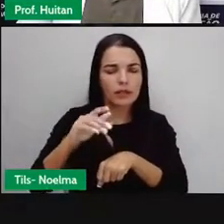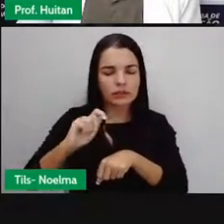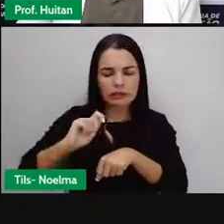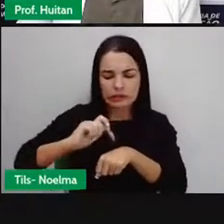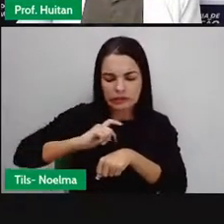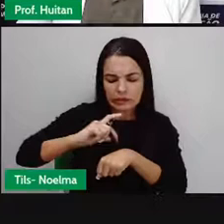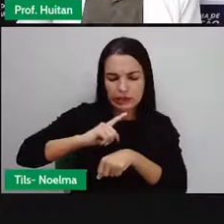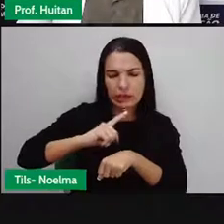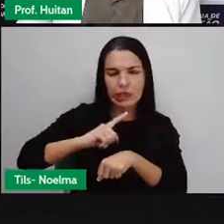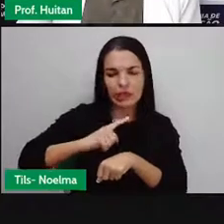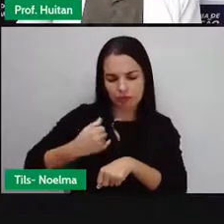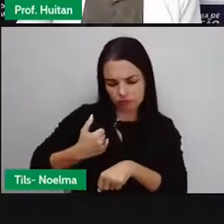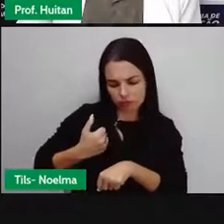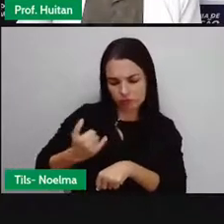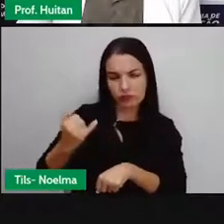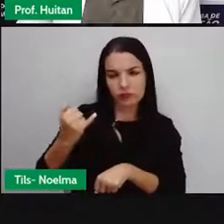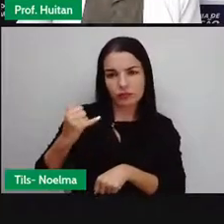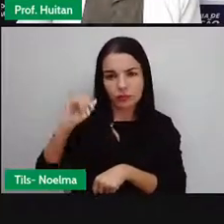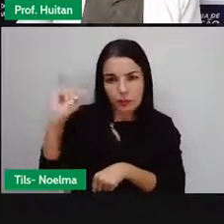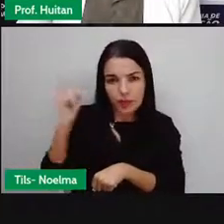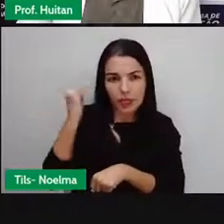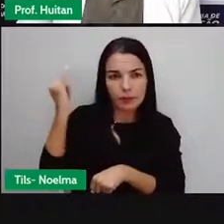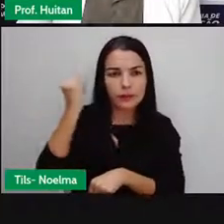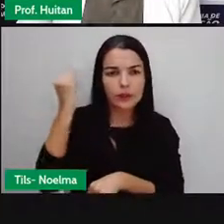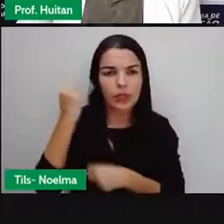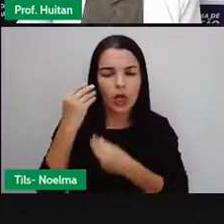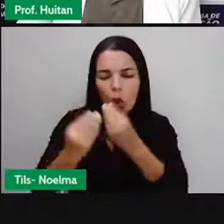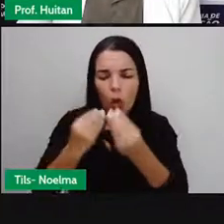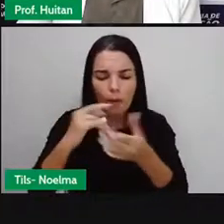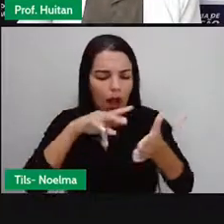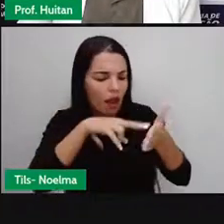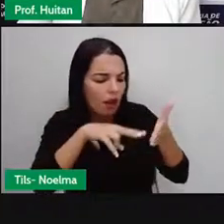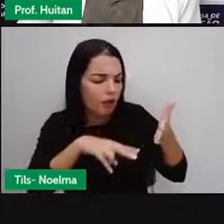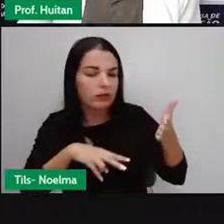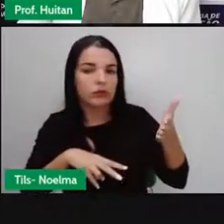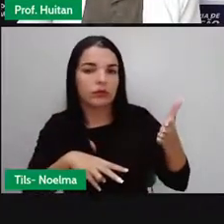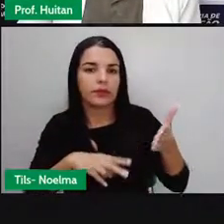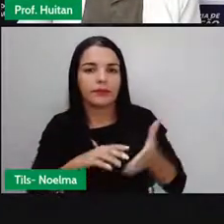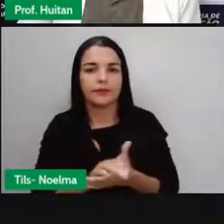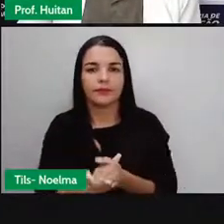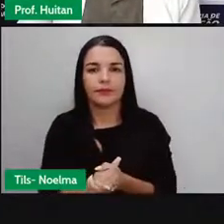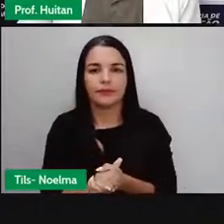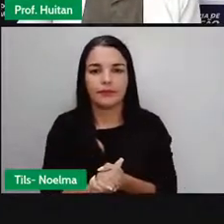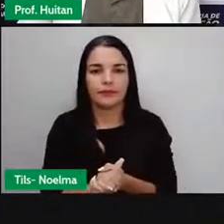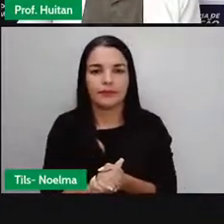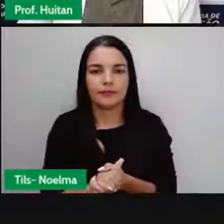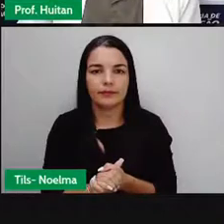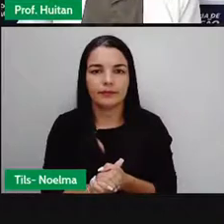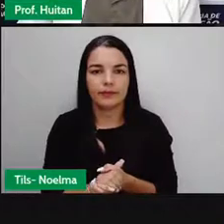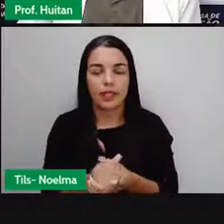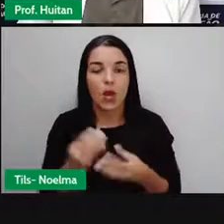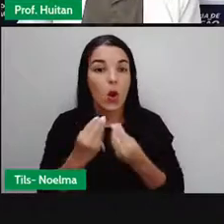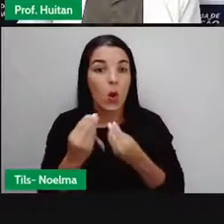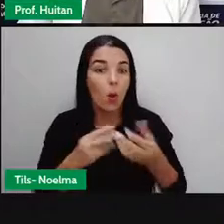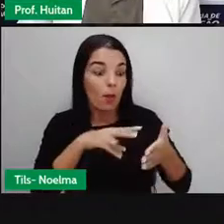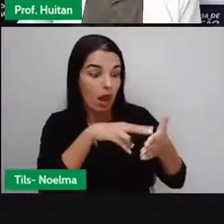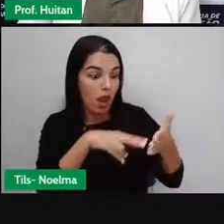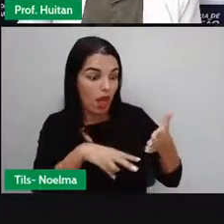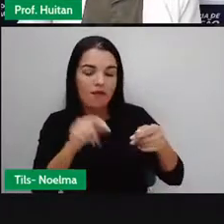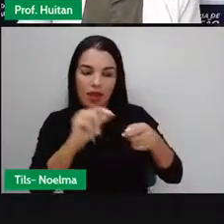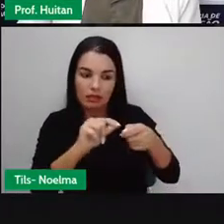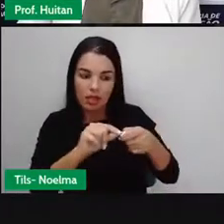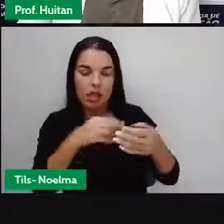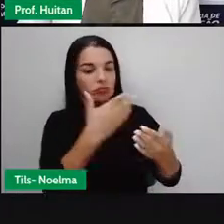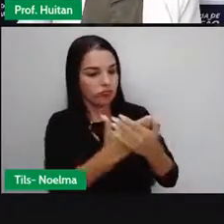sinal de como a leitura é importante. Né? O ato de ler, o ato de